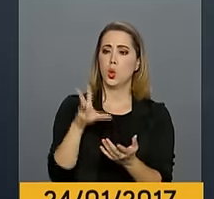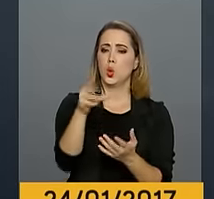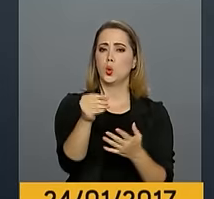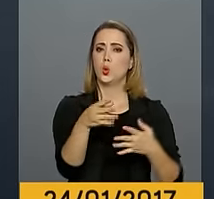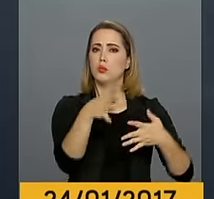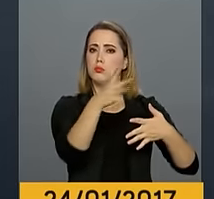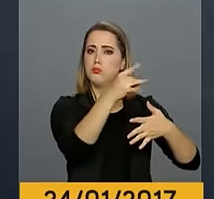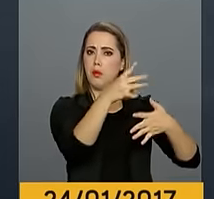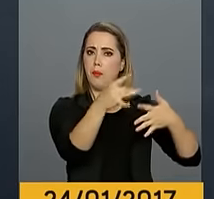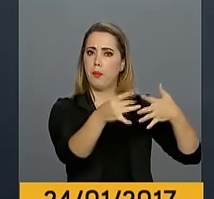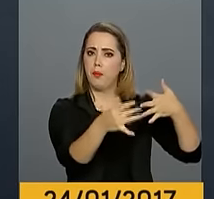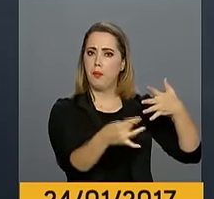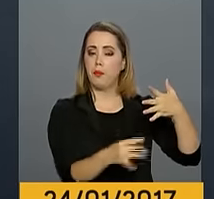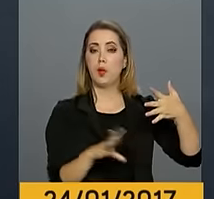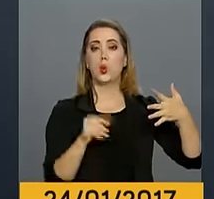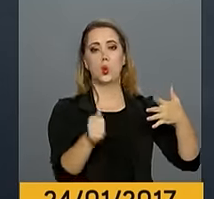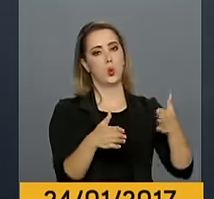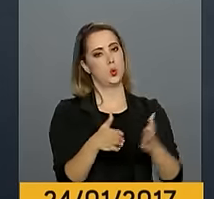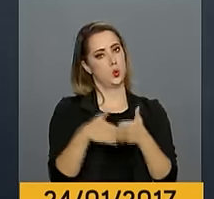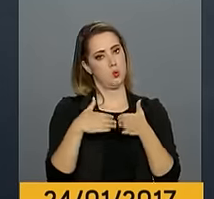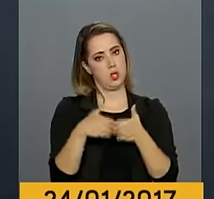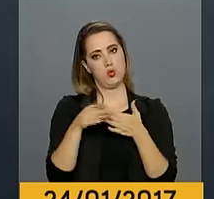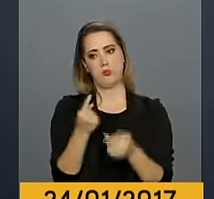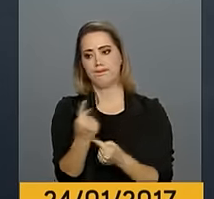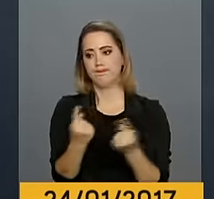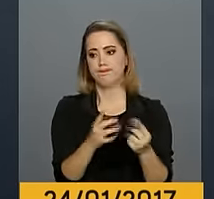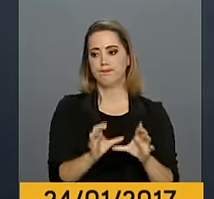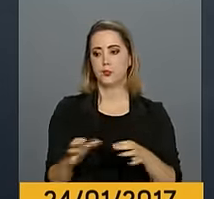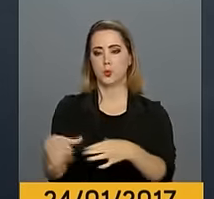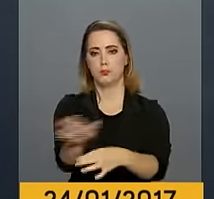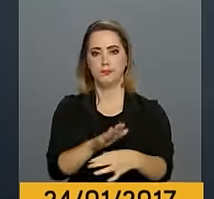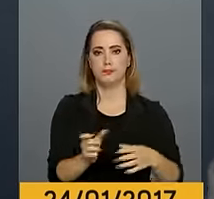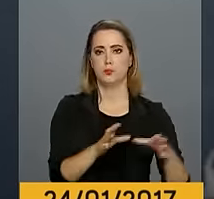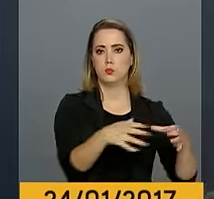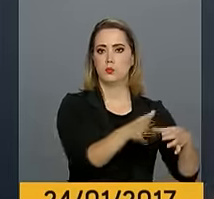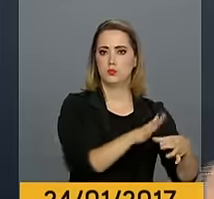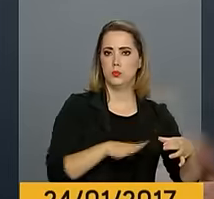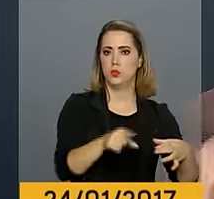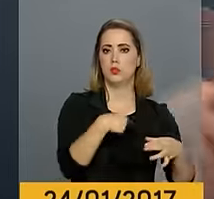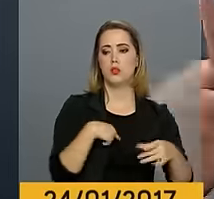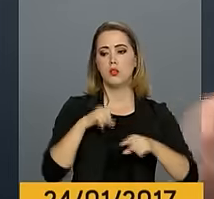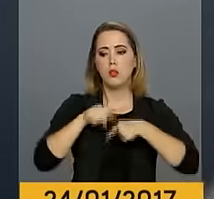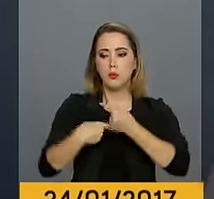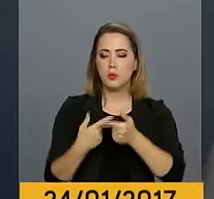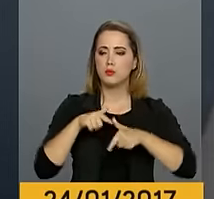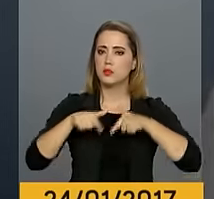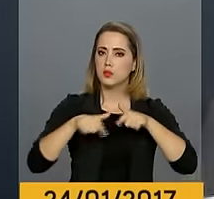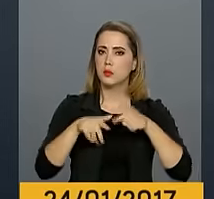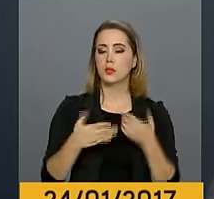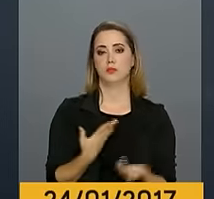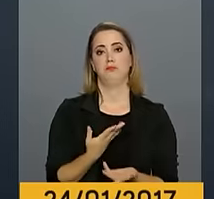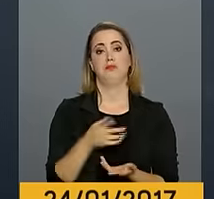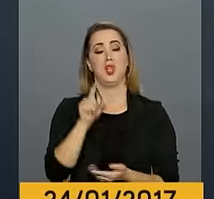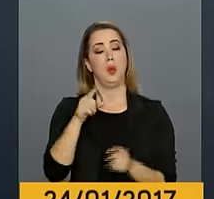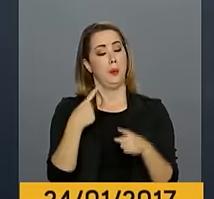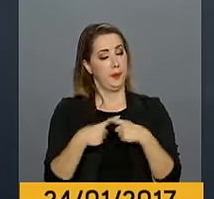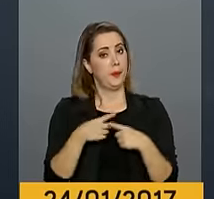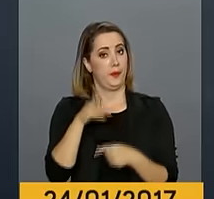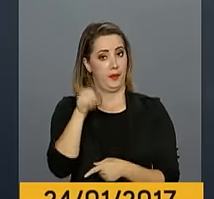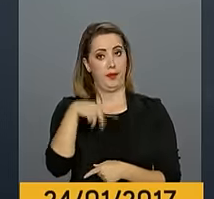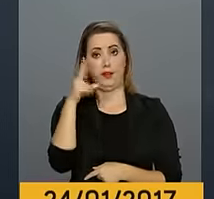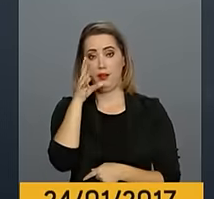postulações do setor, que nós vamos adequando pouco a pouco, porque é curioso, é interessante, vejam o que é administração, né? Uma coisa